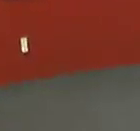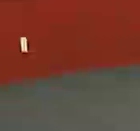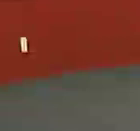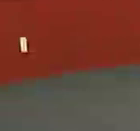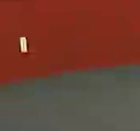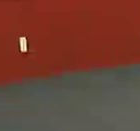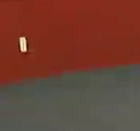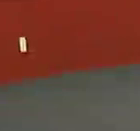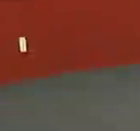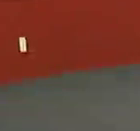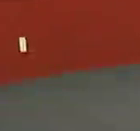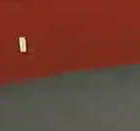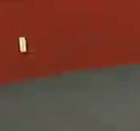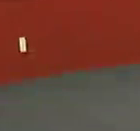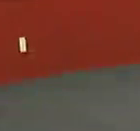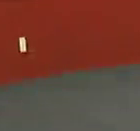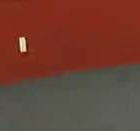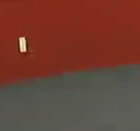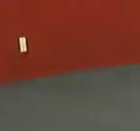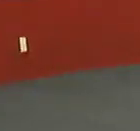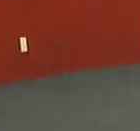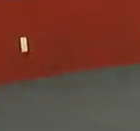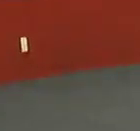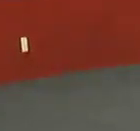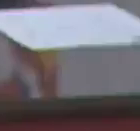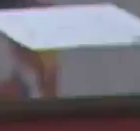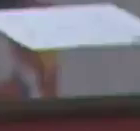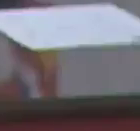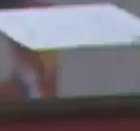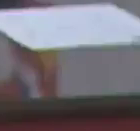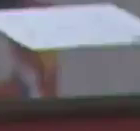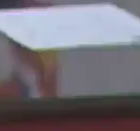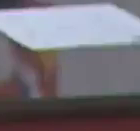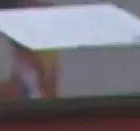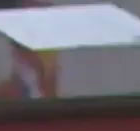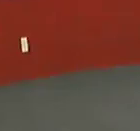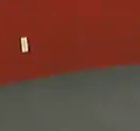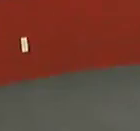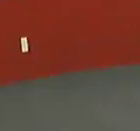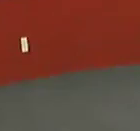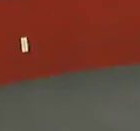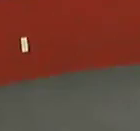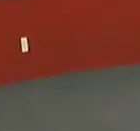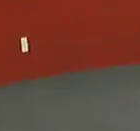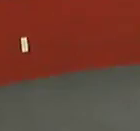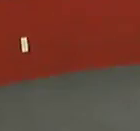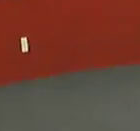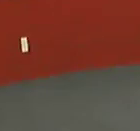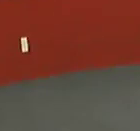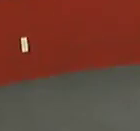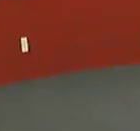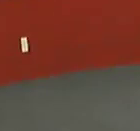Ali Hassan Ansa. Presente. Antônio Carlos Francisco. Daniel Davi, estou presente. Edinalva Barnabé Alves de